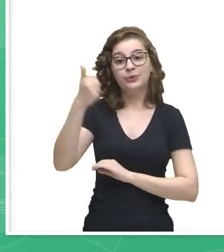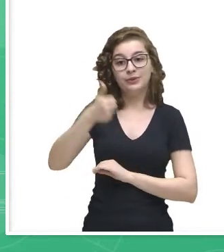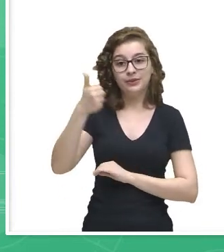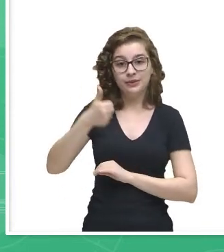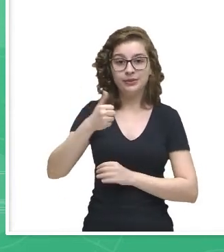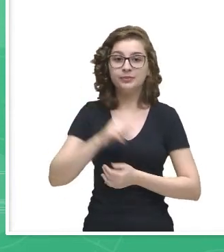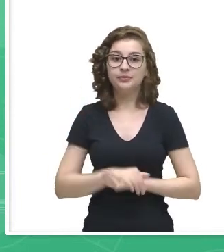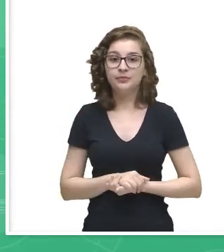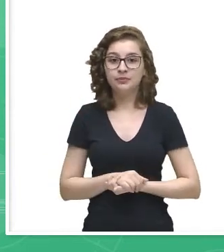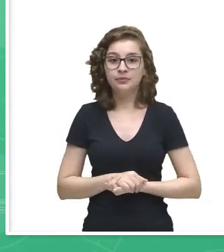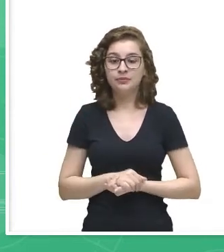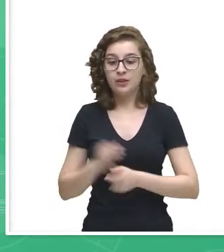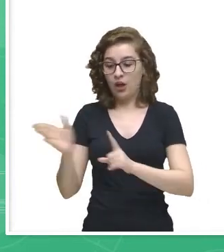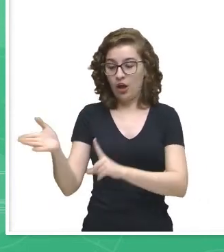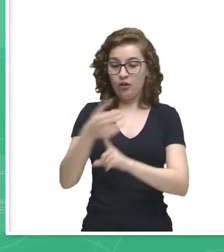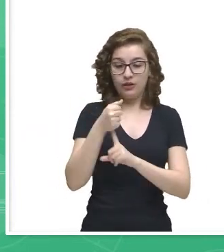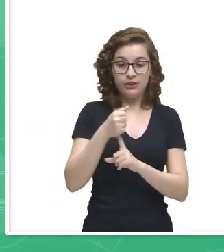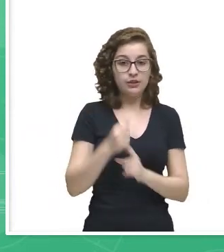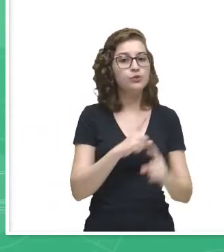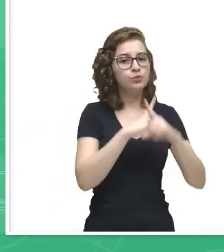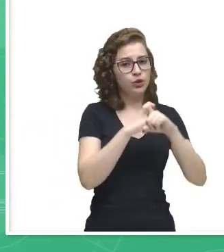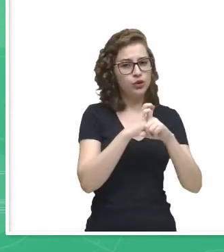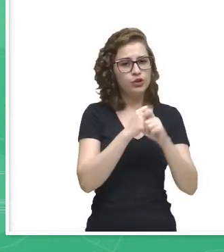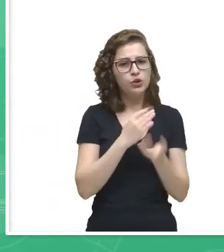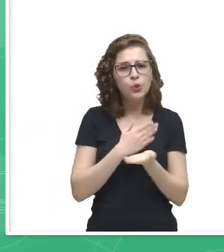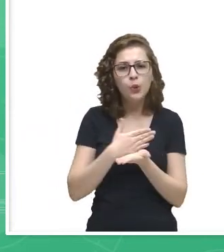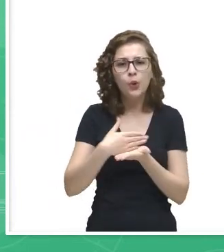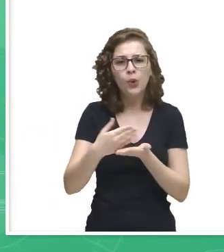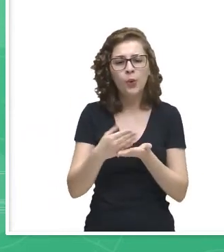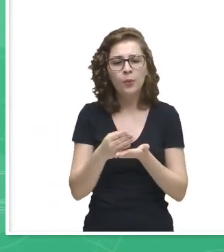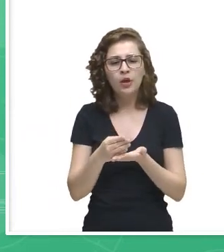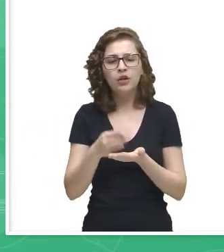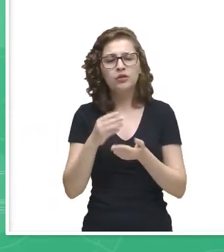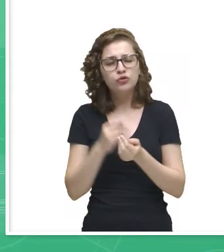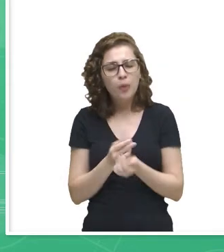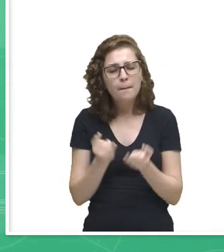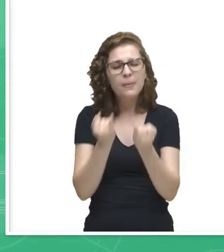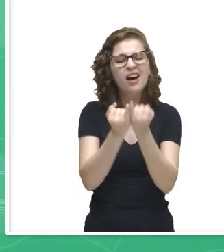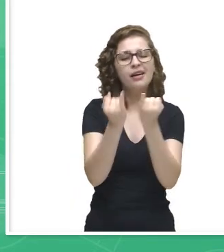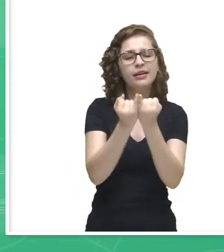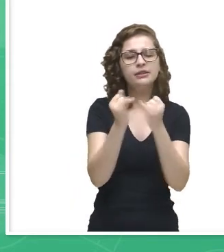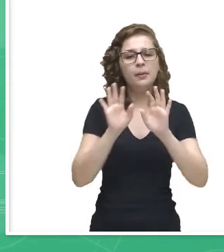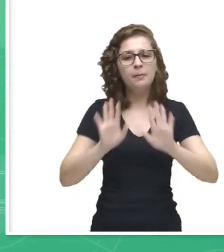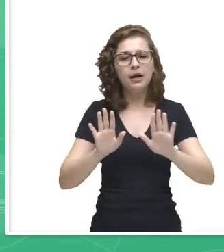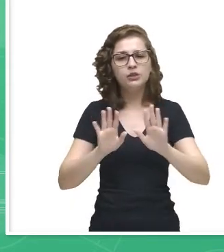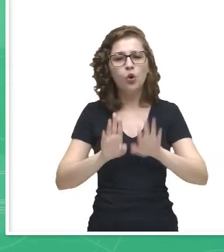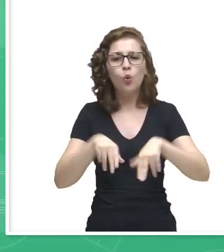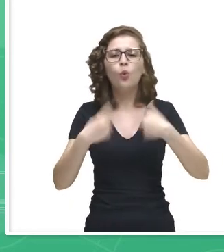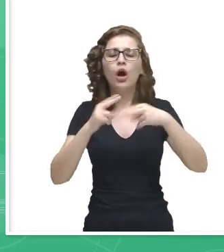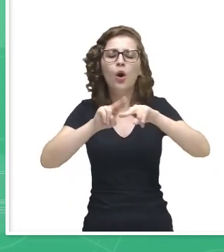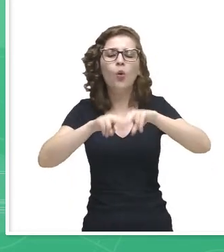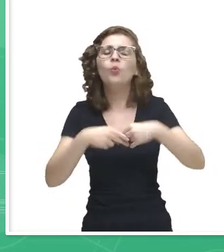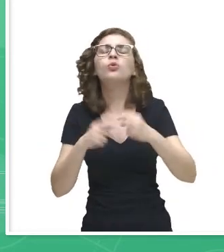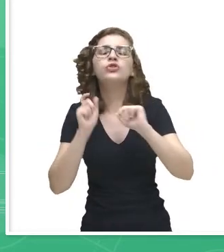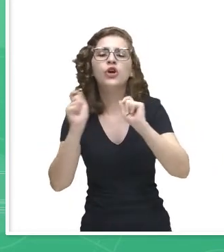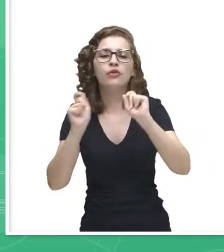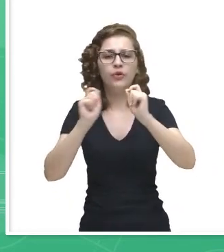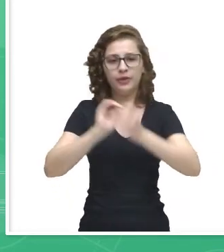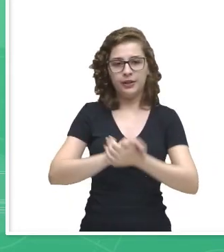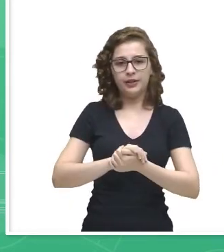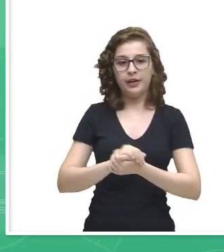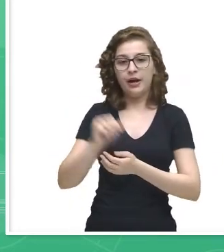1. Fascismo e nazismo têm em sua origem algumas causas comuns. Entre essas causas, pode-se apontar